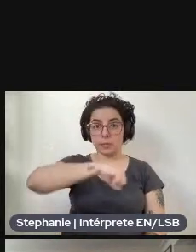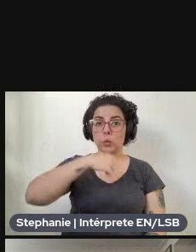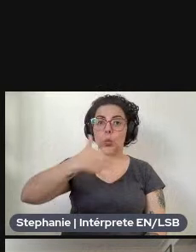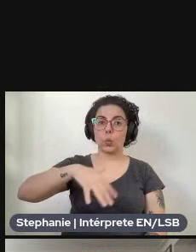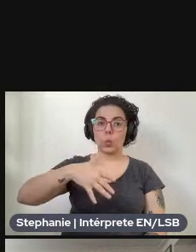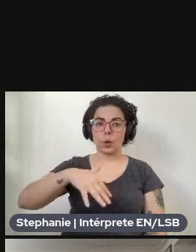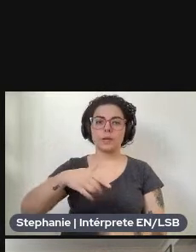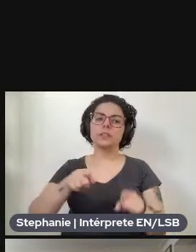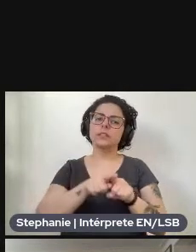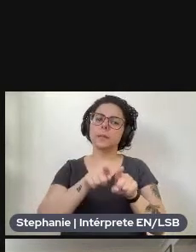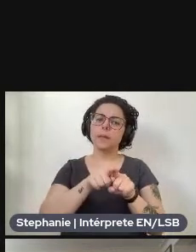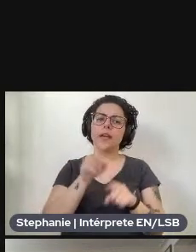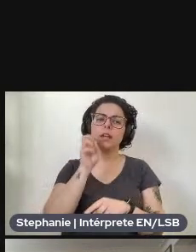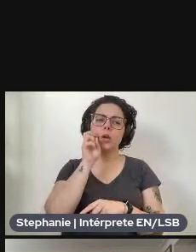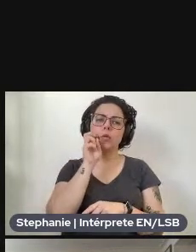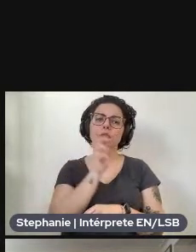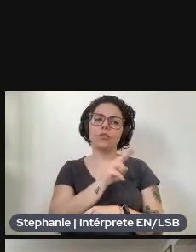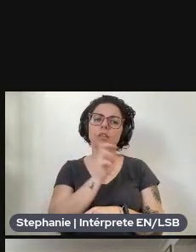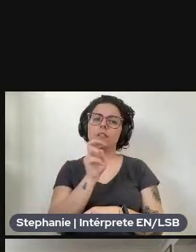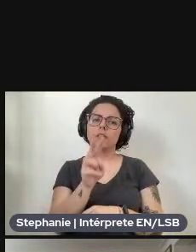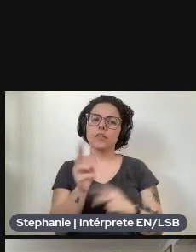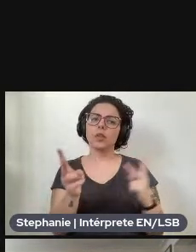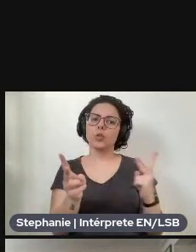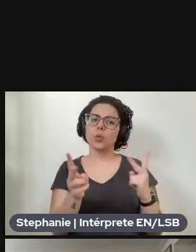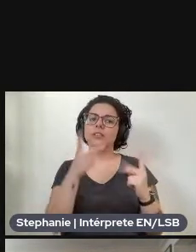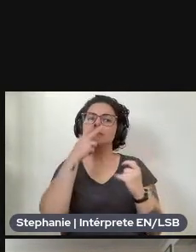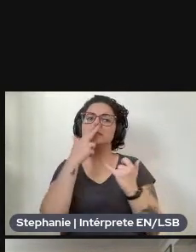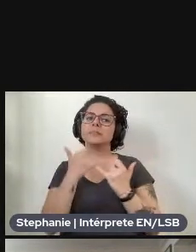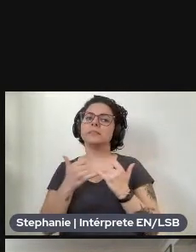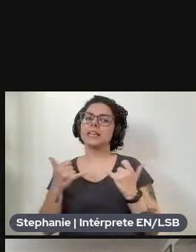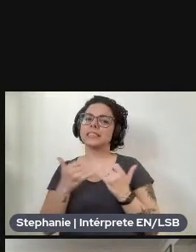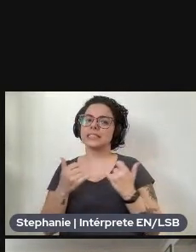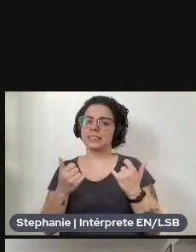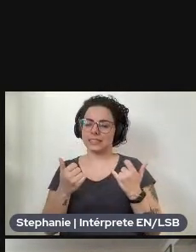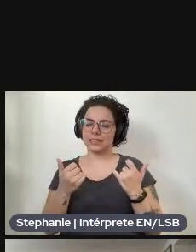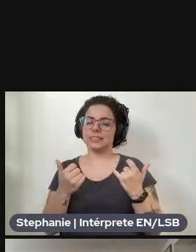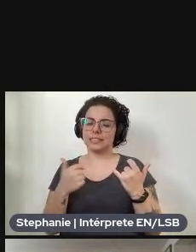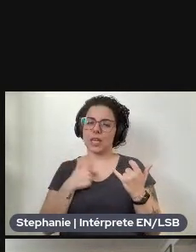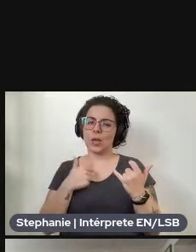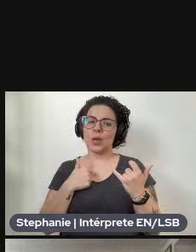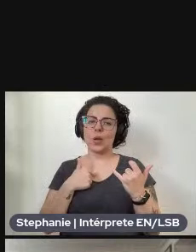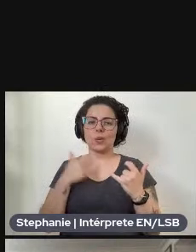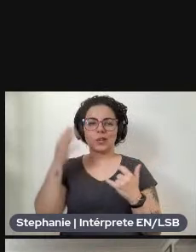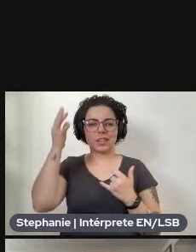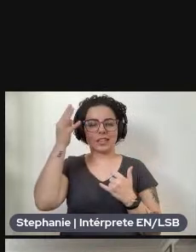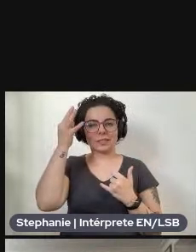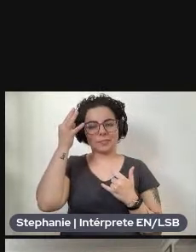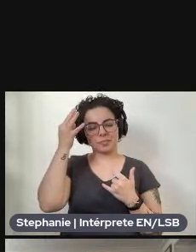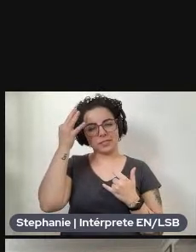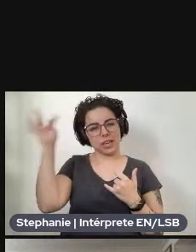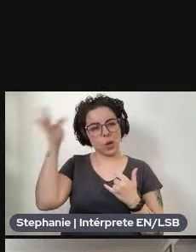vi algumas semelhanças, de facto, de enquadramento teórico, apesar de trabalharmos